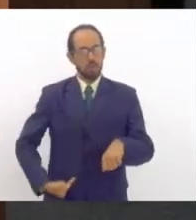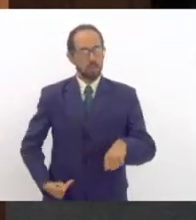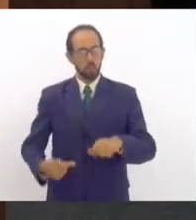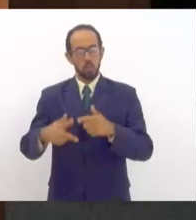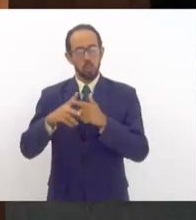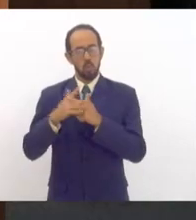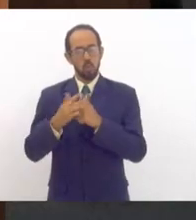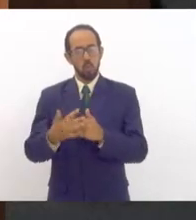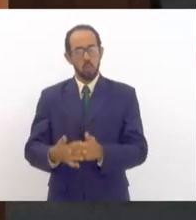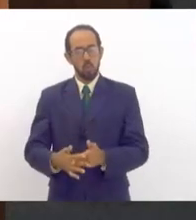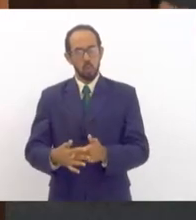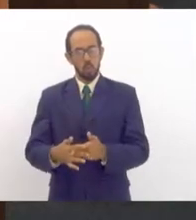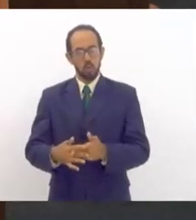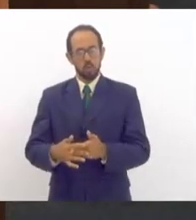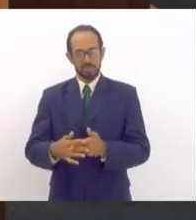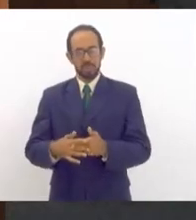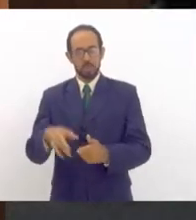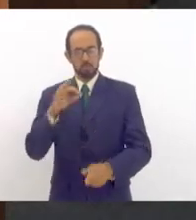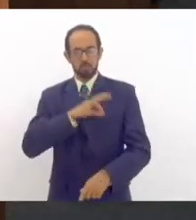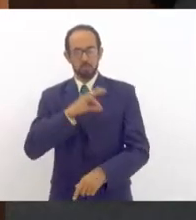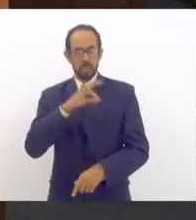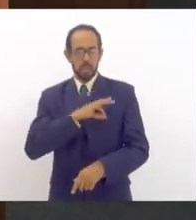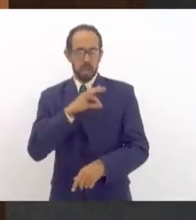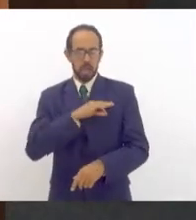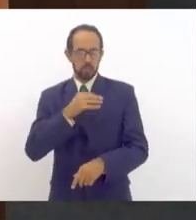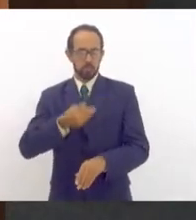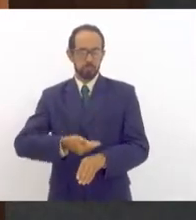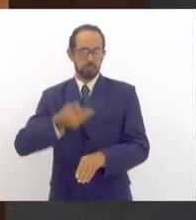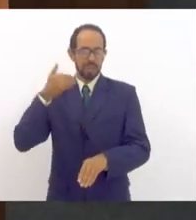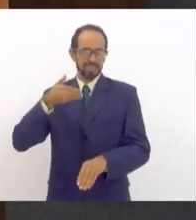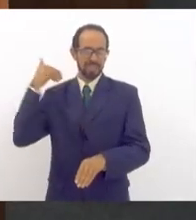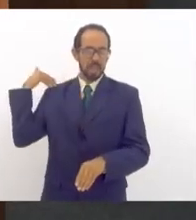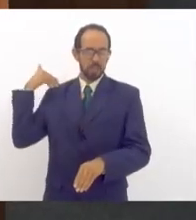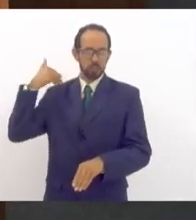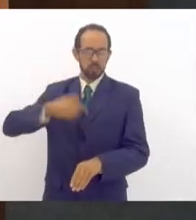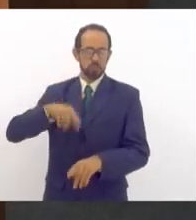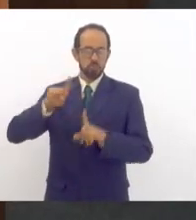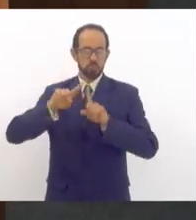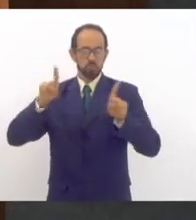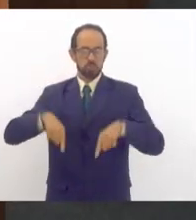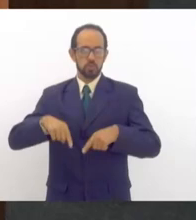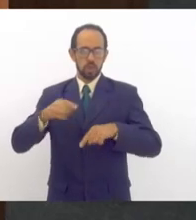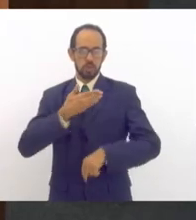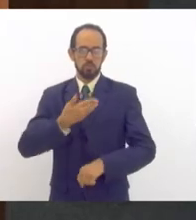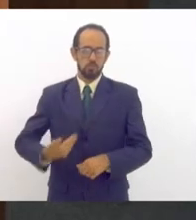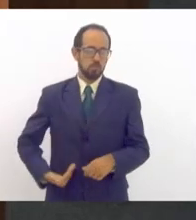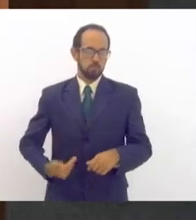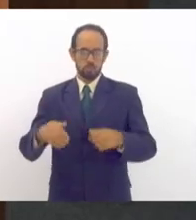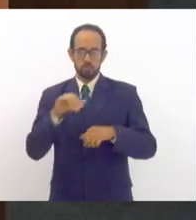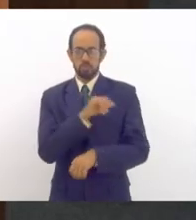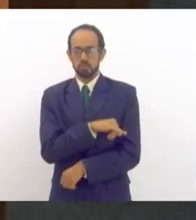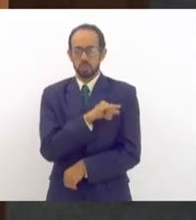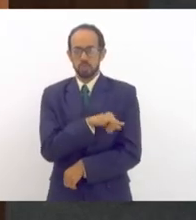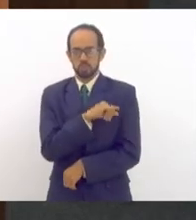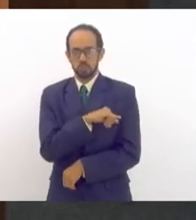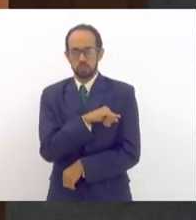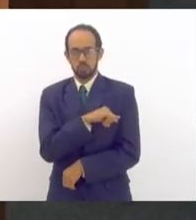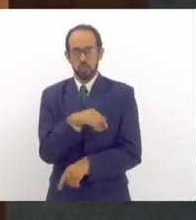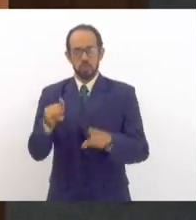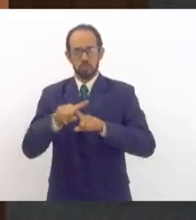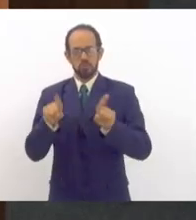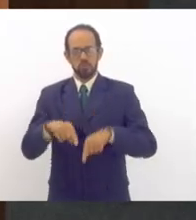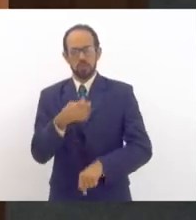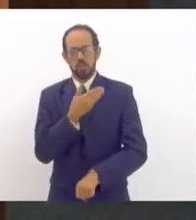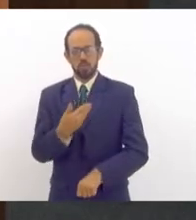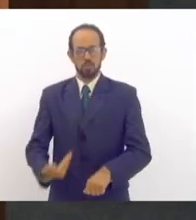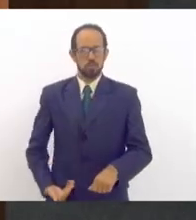a parte da recomposição das perdas salariais acumuladas pelos Servidores Públicos do Estado do Rio de Janeiro os servidores públicos do